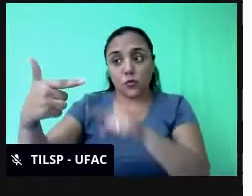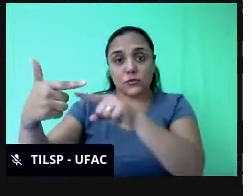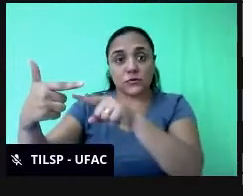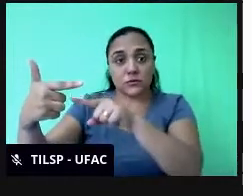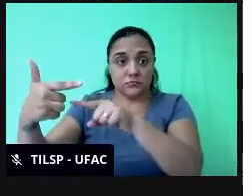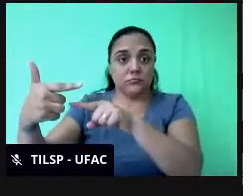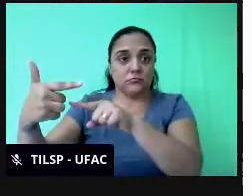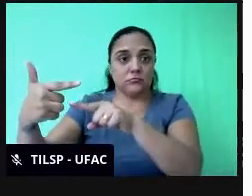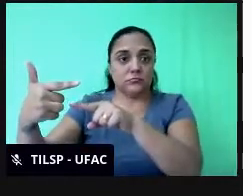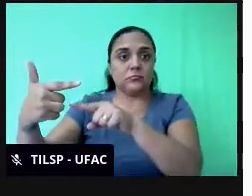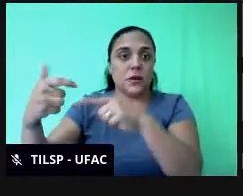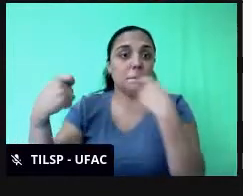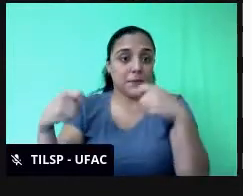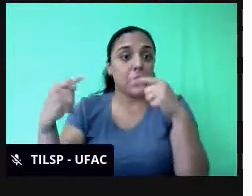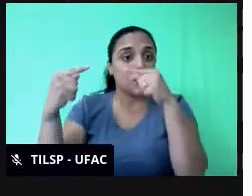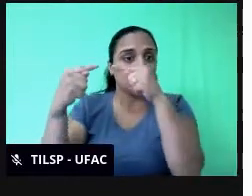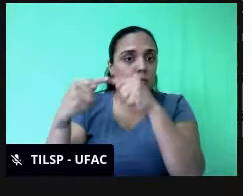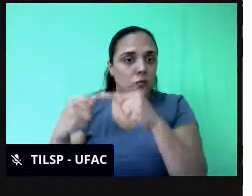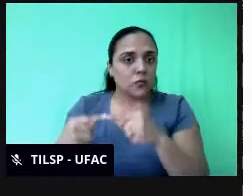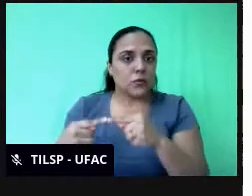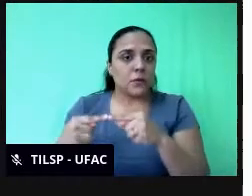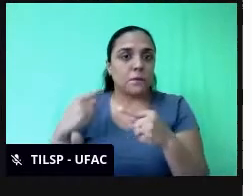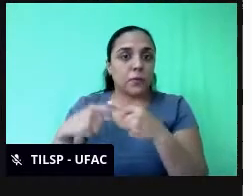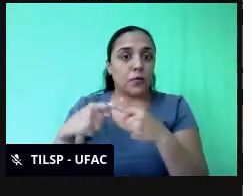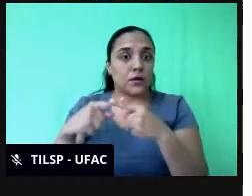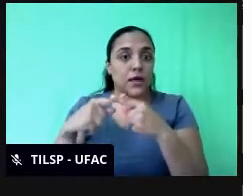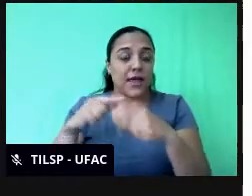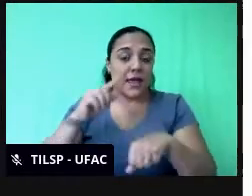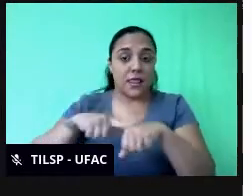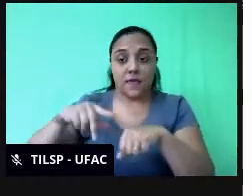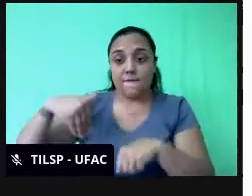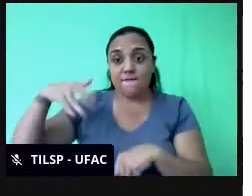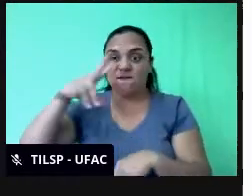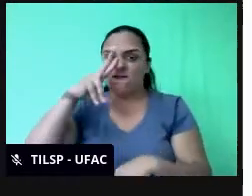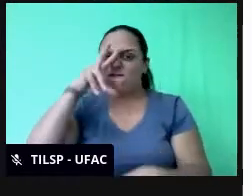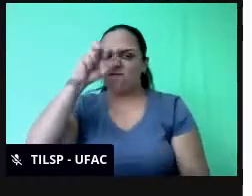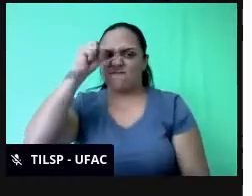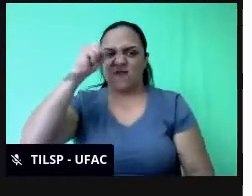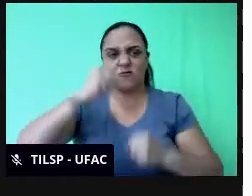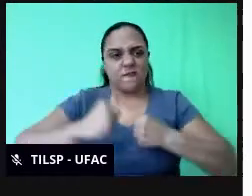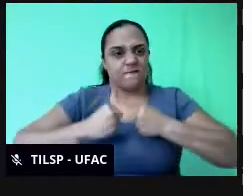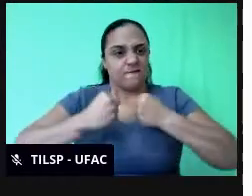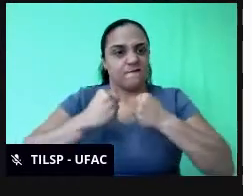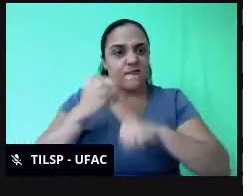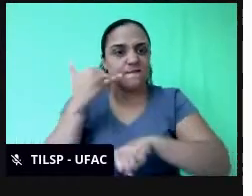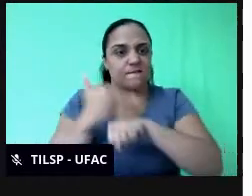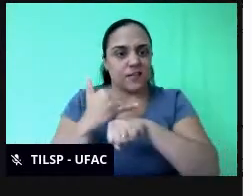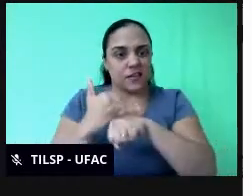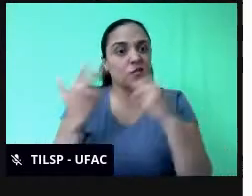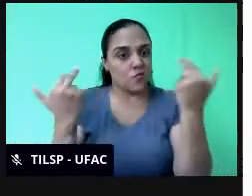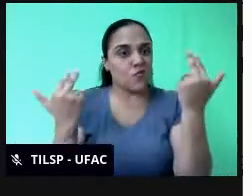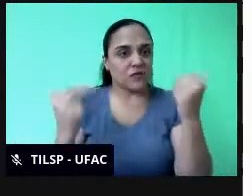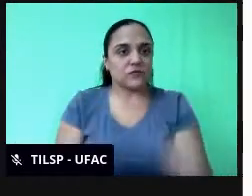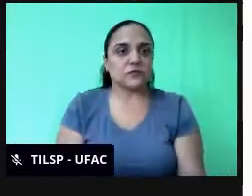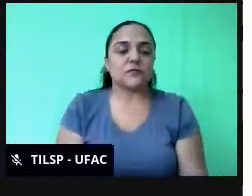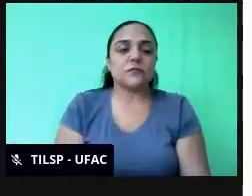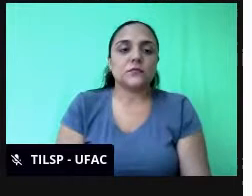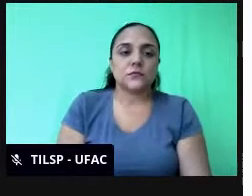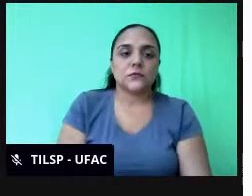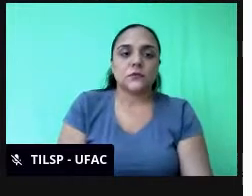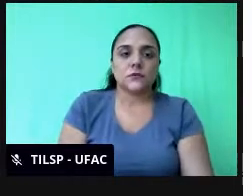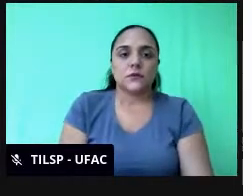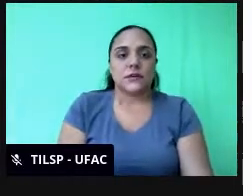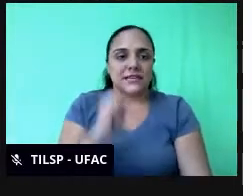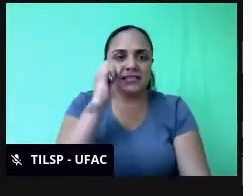C, porque o ácido ascórbico, ele aumenta a absorção do ferro. Então, a gente pode utilizar essas estratégias, mas caso, se o indivíduo tem